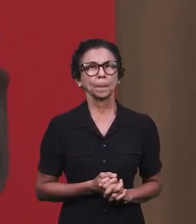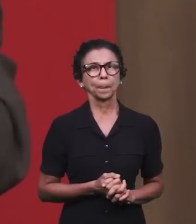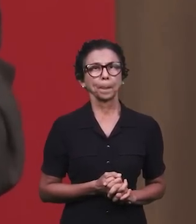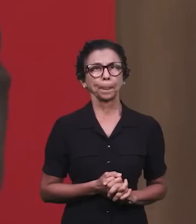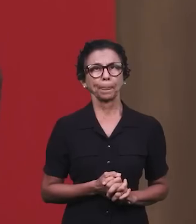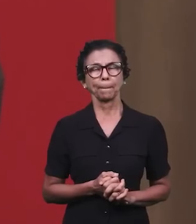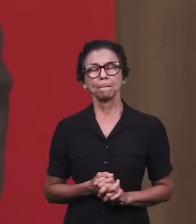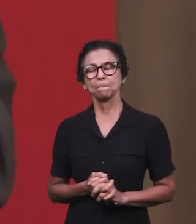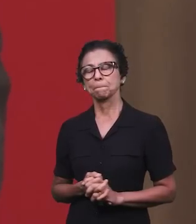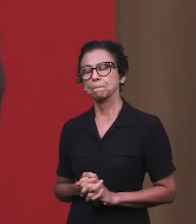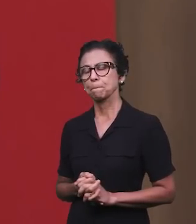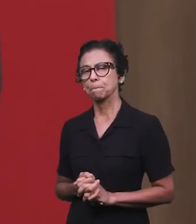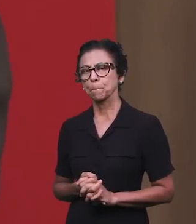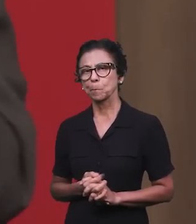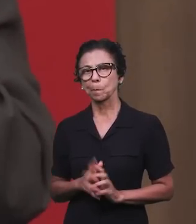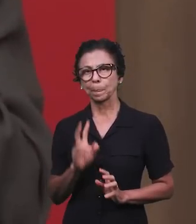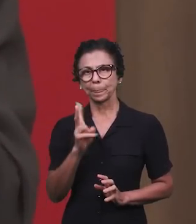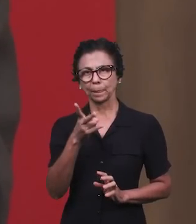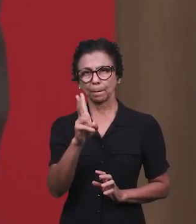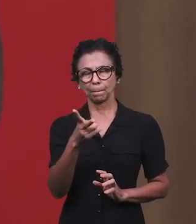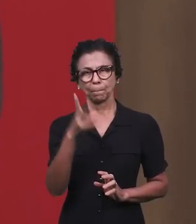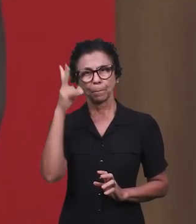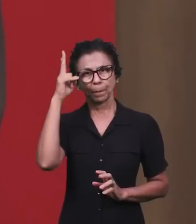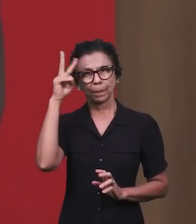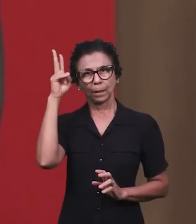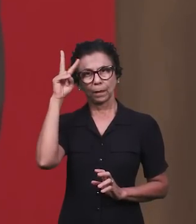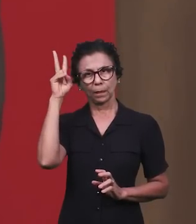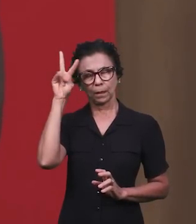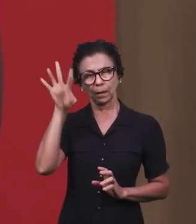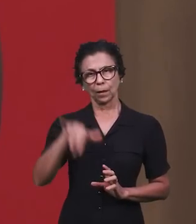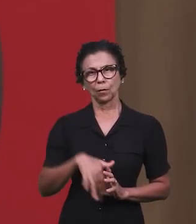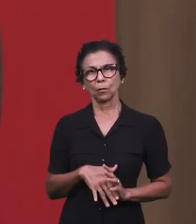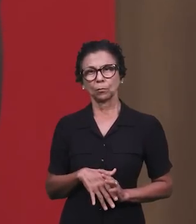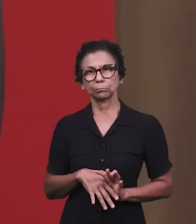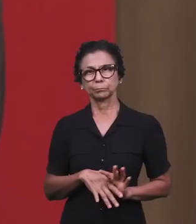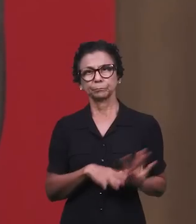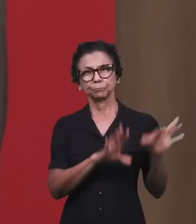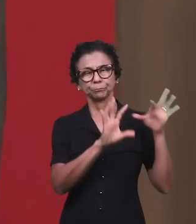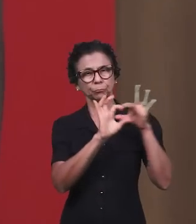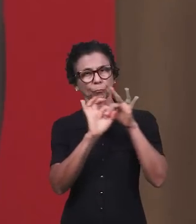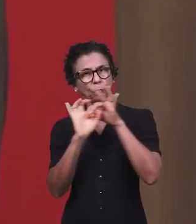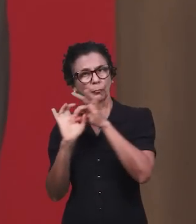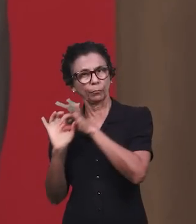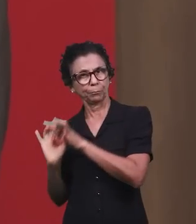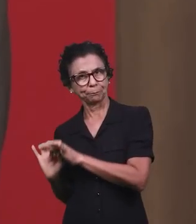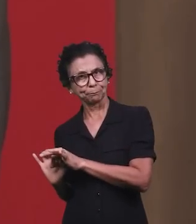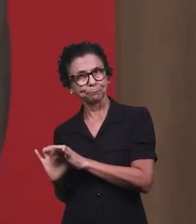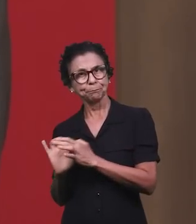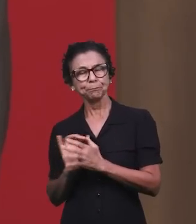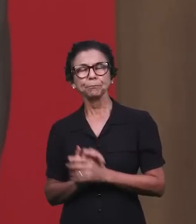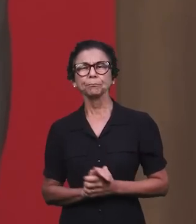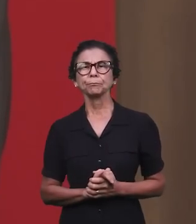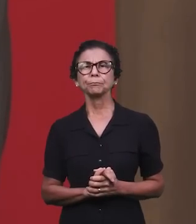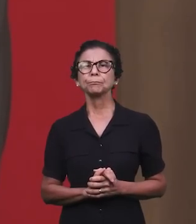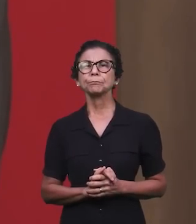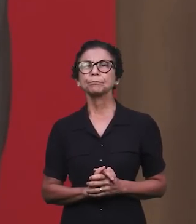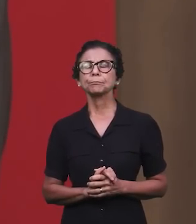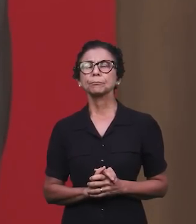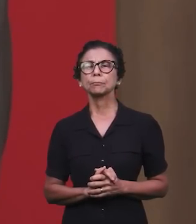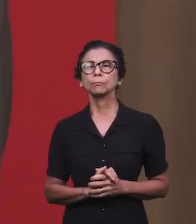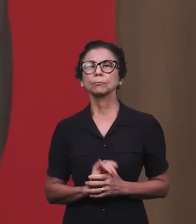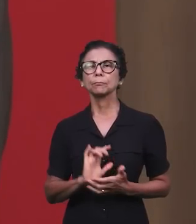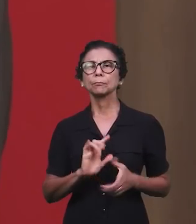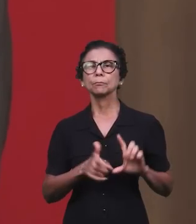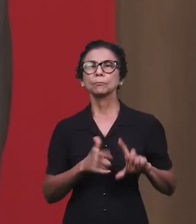fechar os diversos elos que muitas vezes ficam abertos, para falar o que aconteceu com Israel